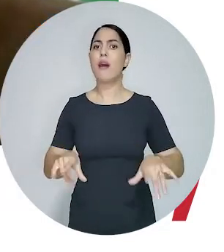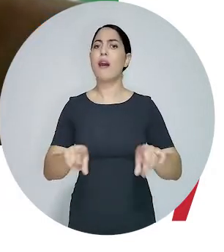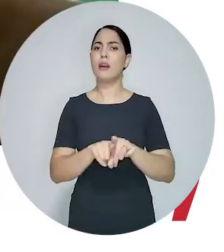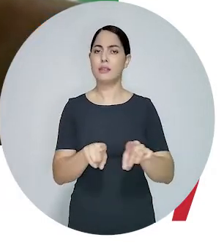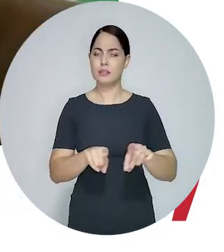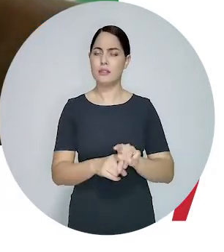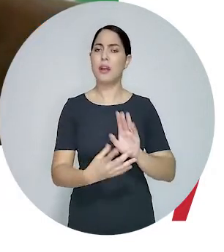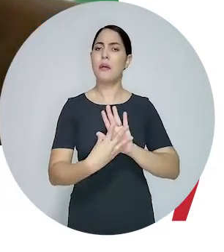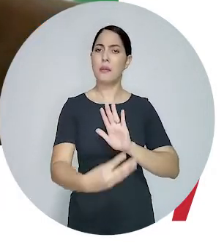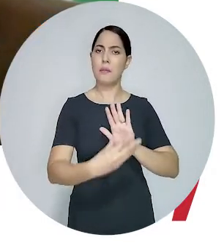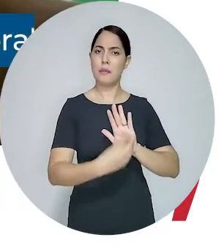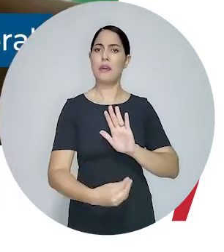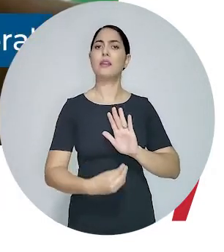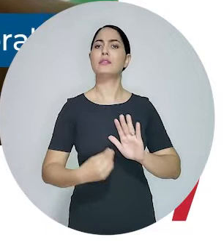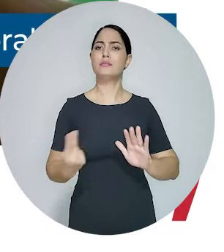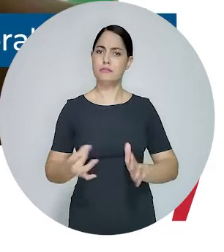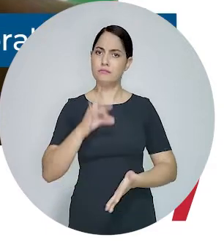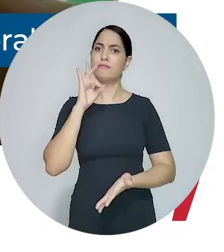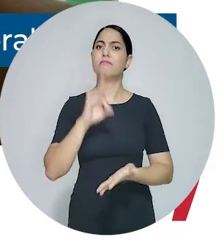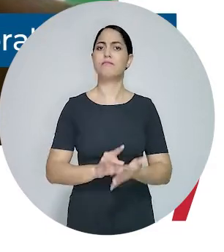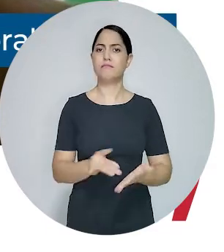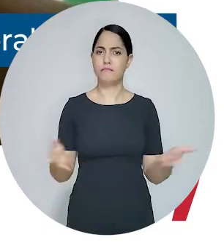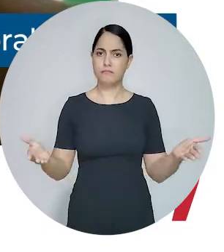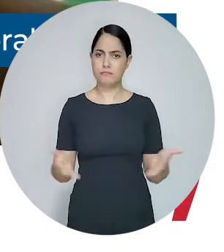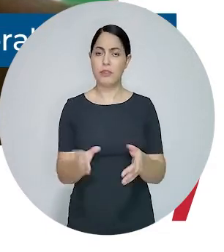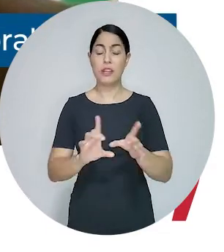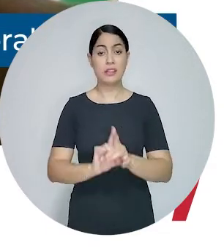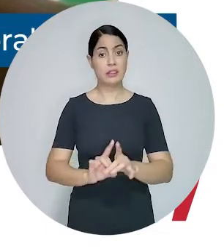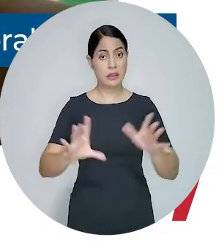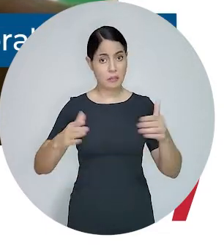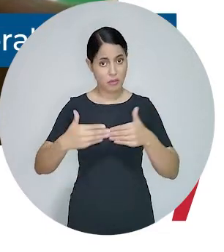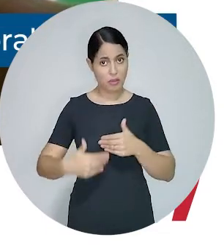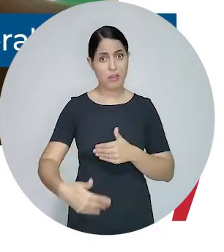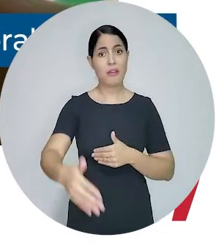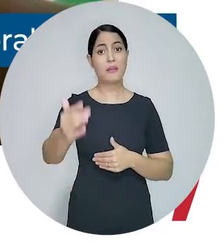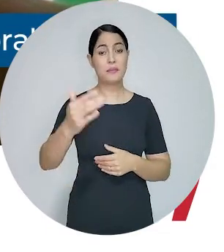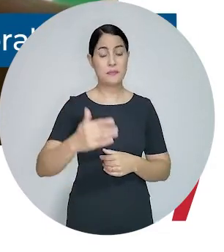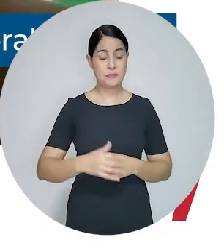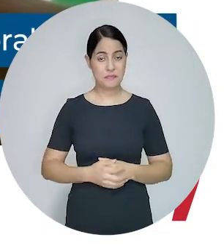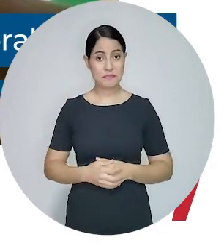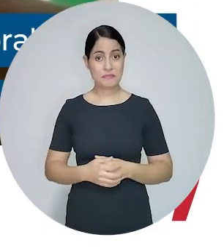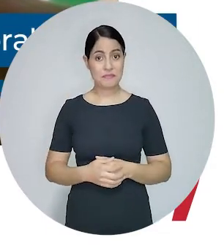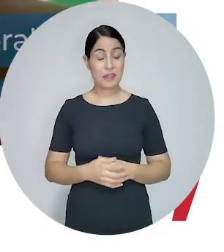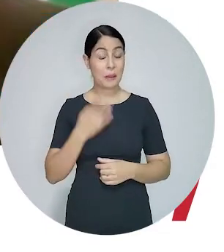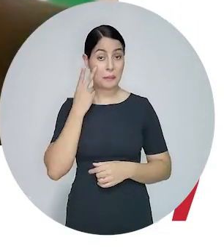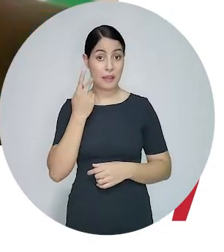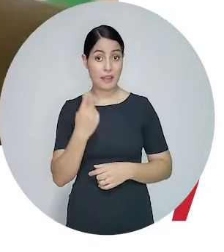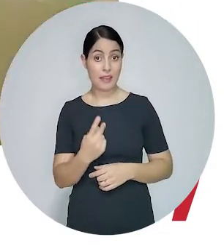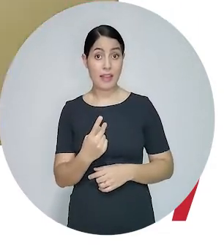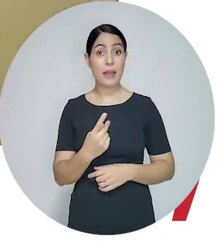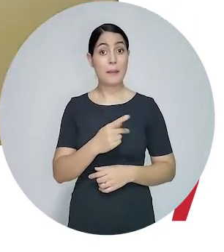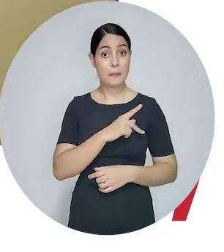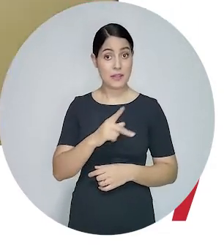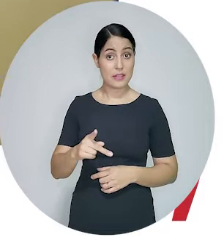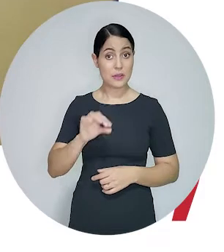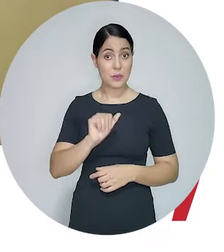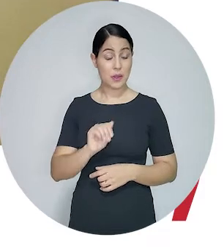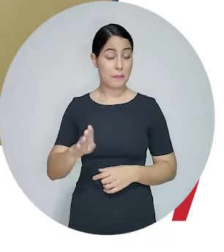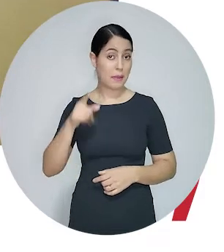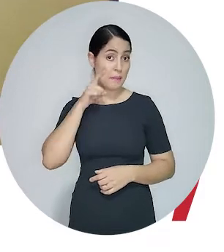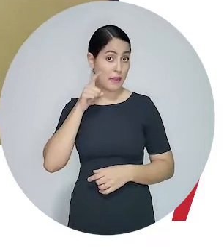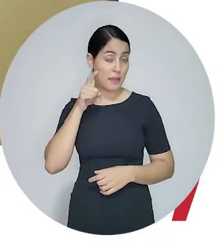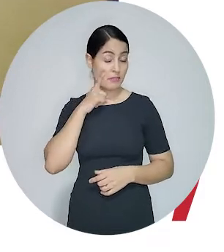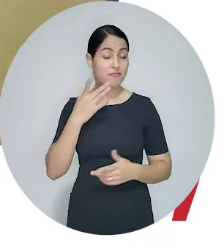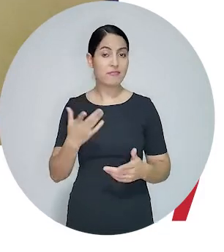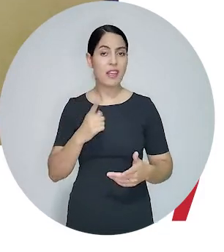e com a defesa do sistema eleitoral vigente, que tem assegurado a continuidade da democracia no país. Ainda para Beto Simonetti,